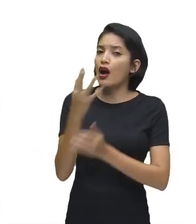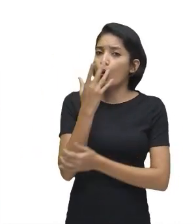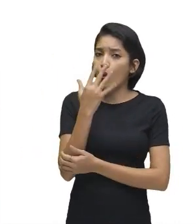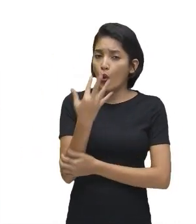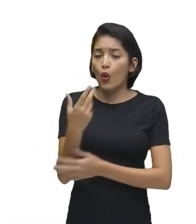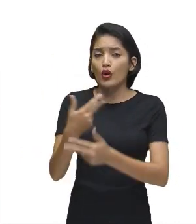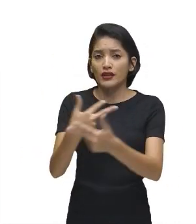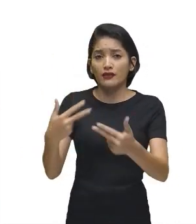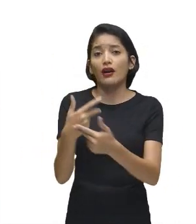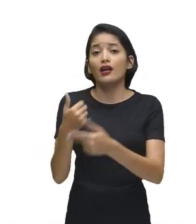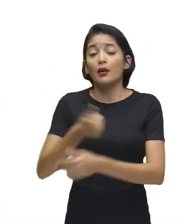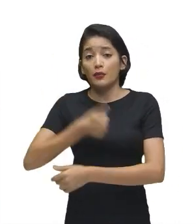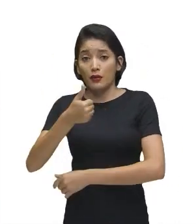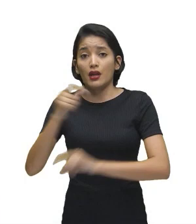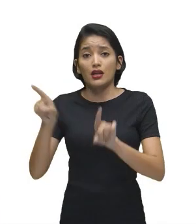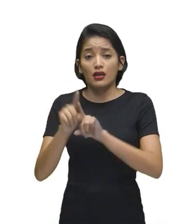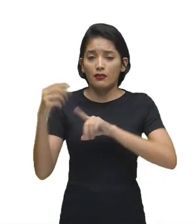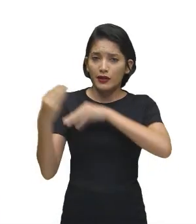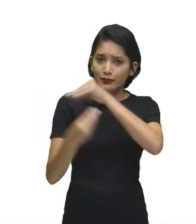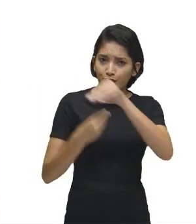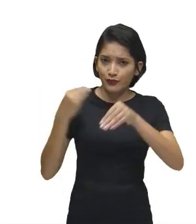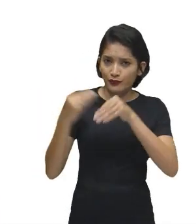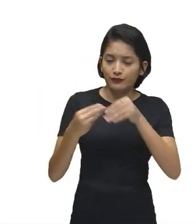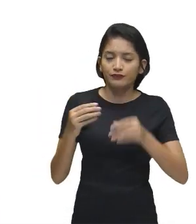e primária. Muito bem.